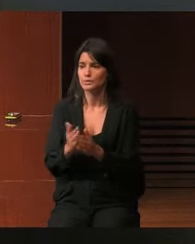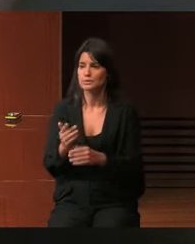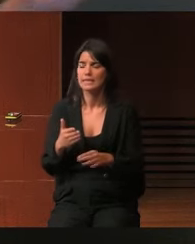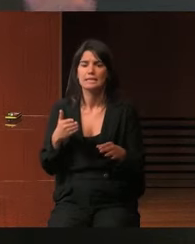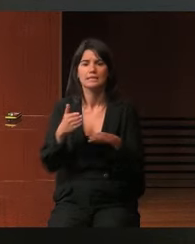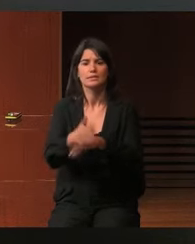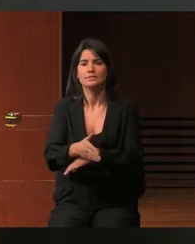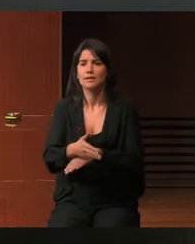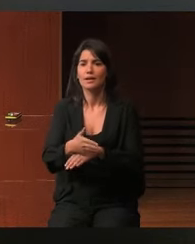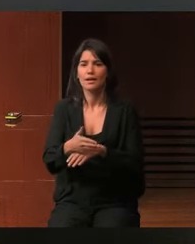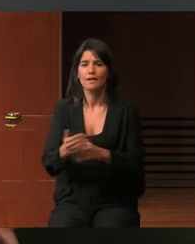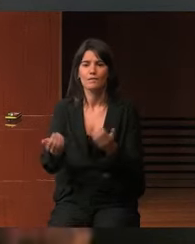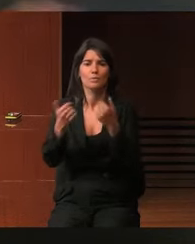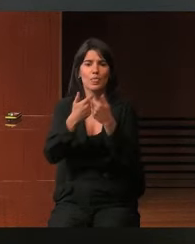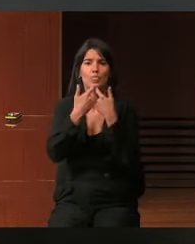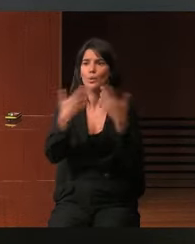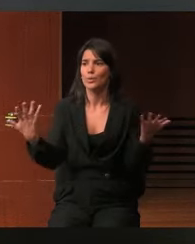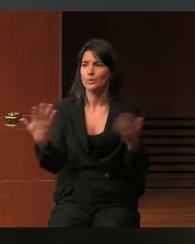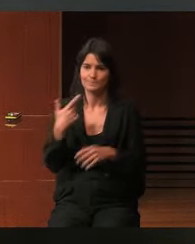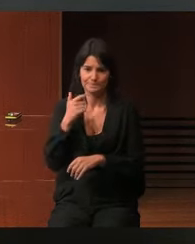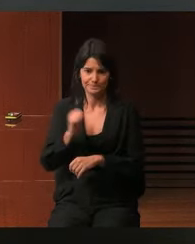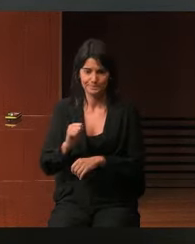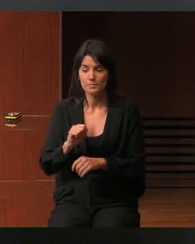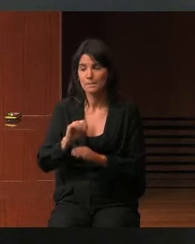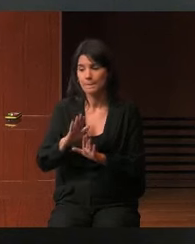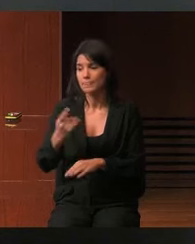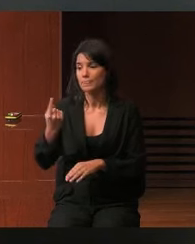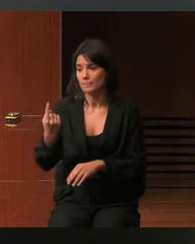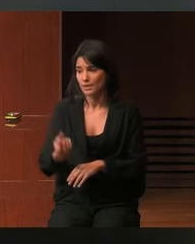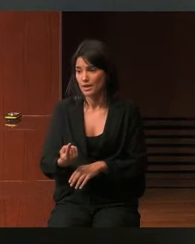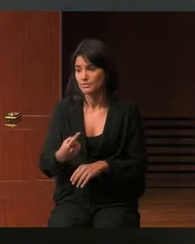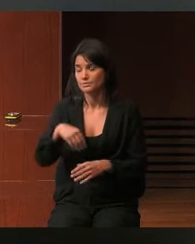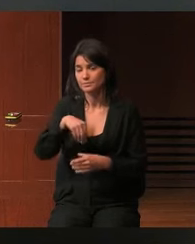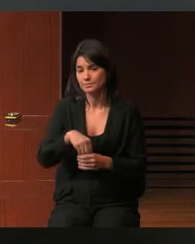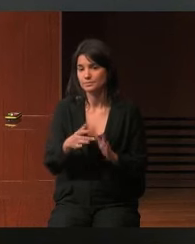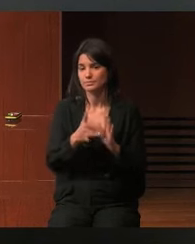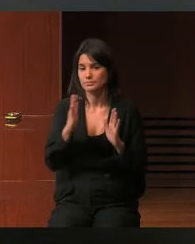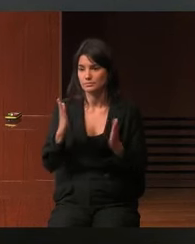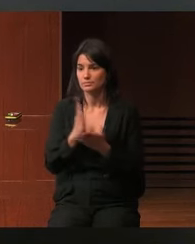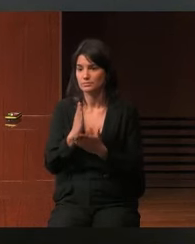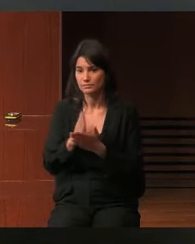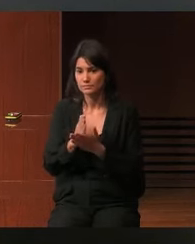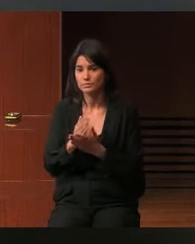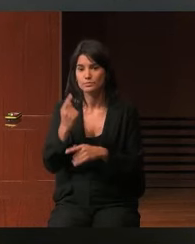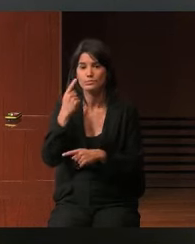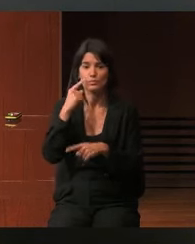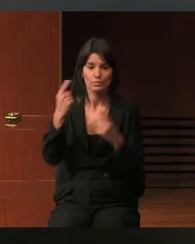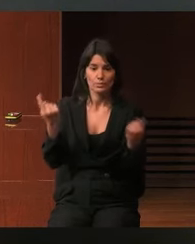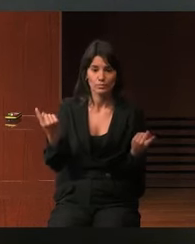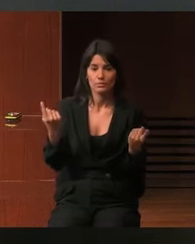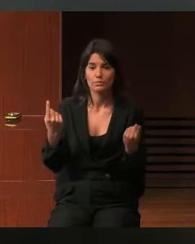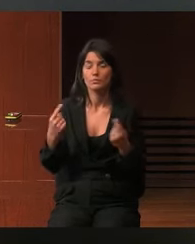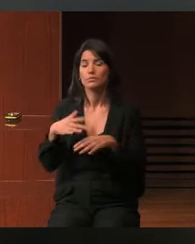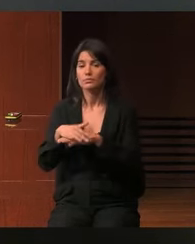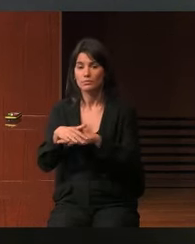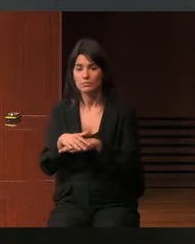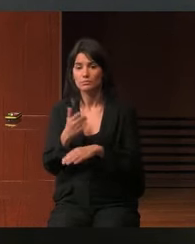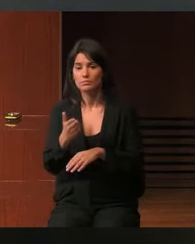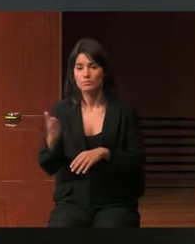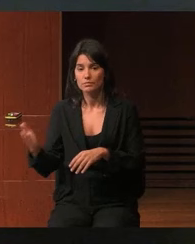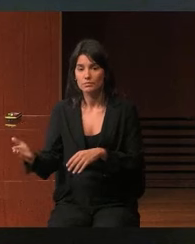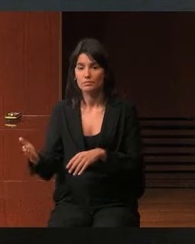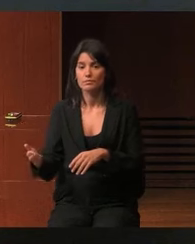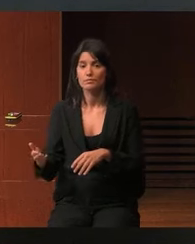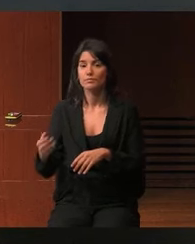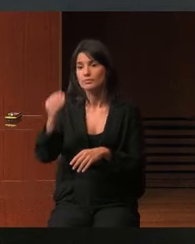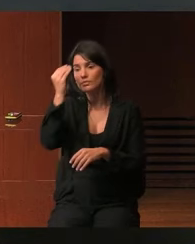acesso a todas as informações. Agora, deves ter nas bibliotecas escolares ou públicas redes que te permitam saber onde